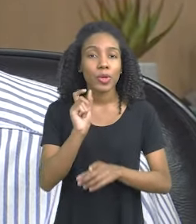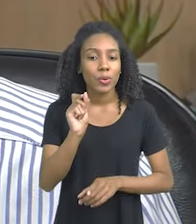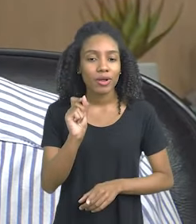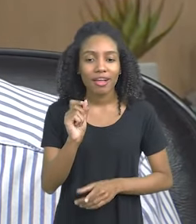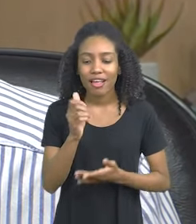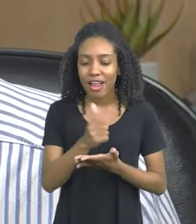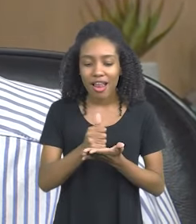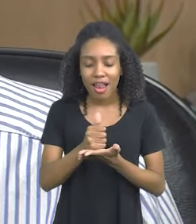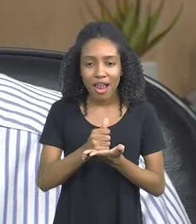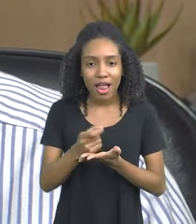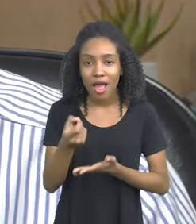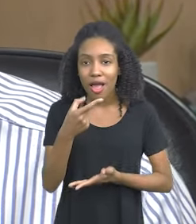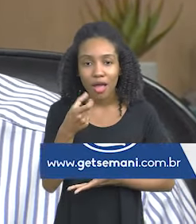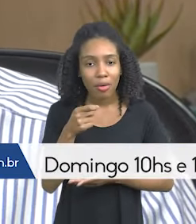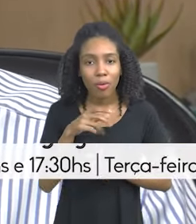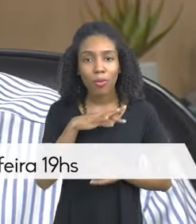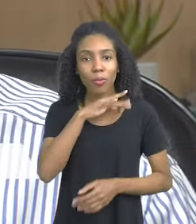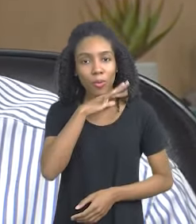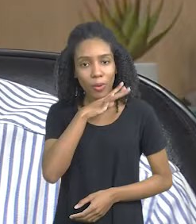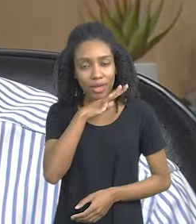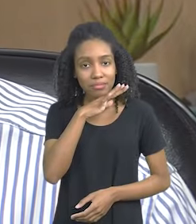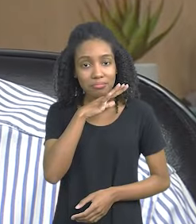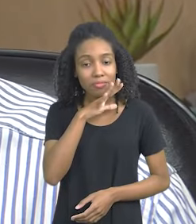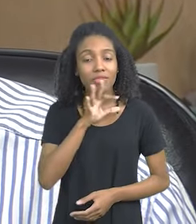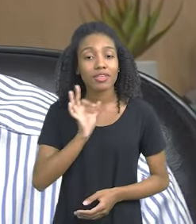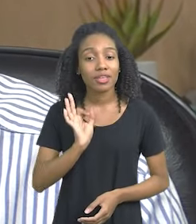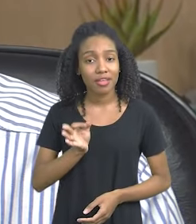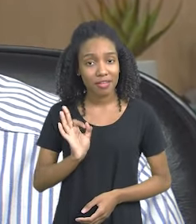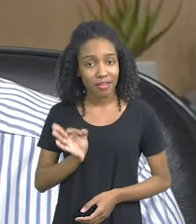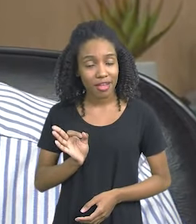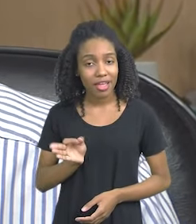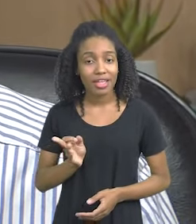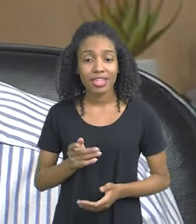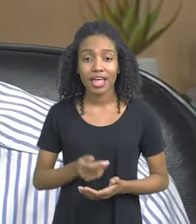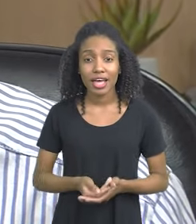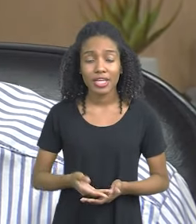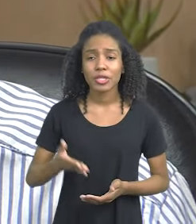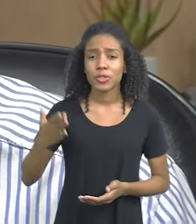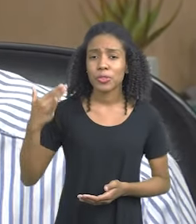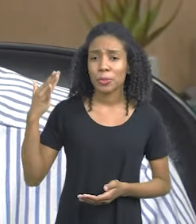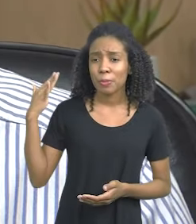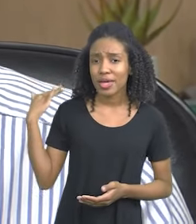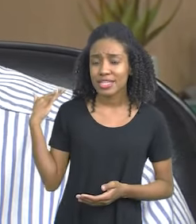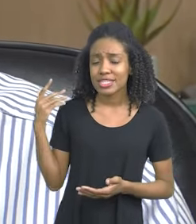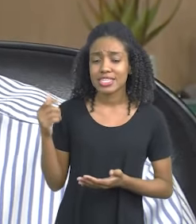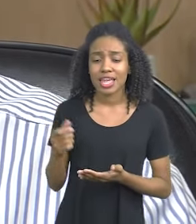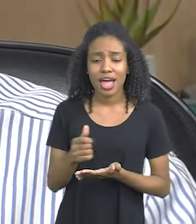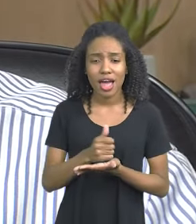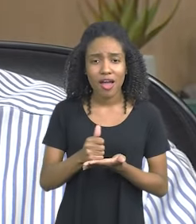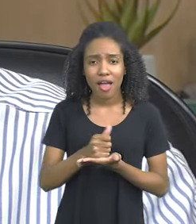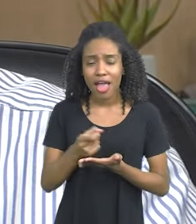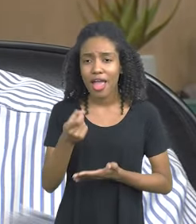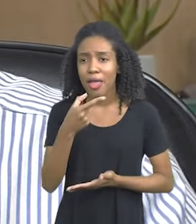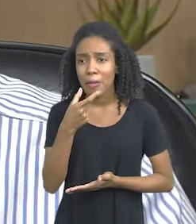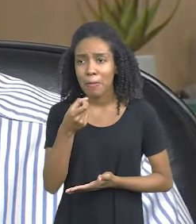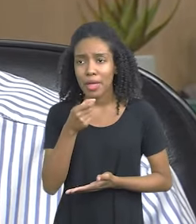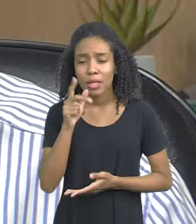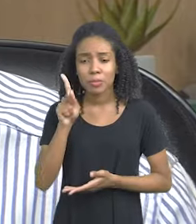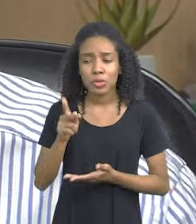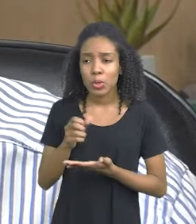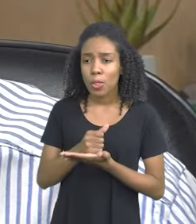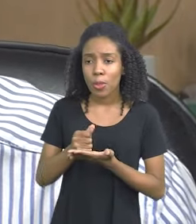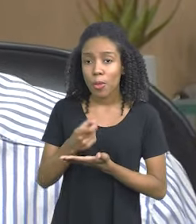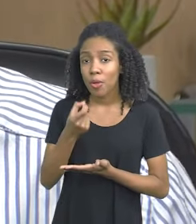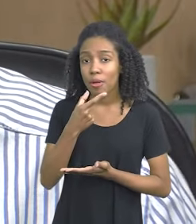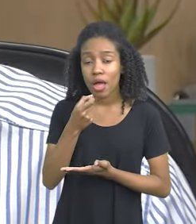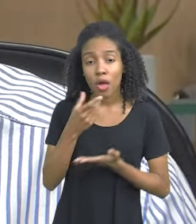verdadeiros venenos. É assim que é dito sobre remédios que nós tomávamos no passado. Então, hoje, quando nós